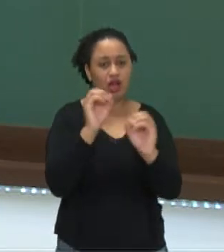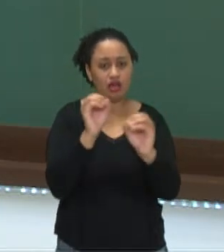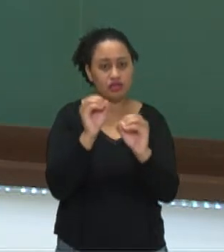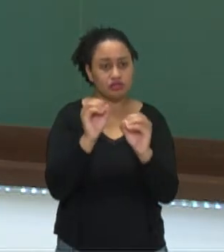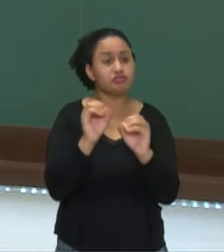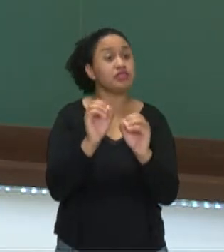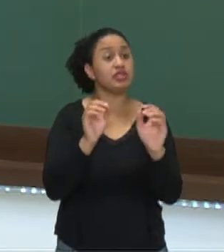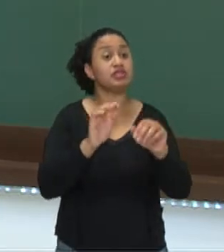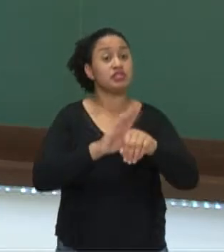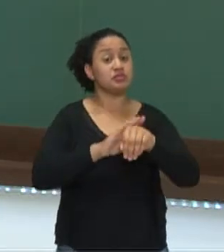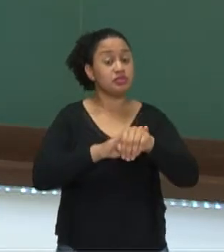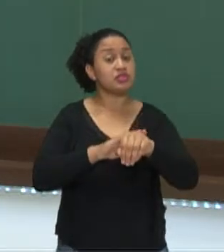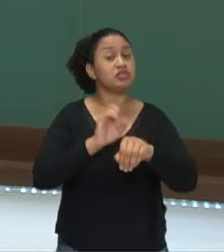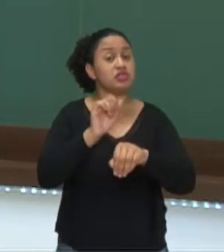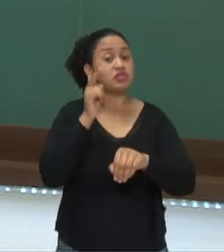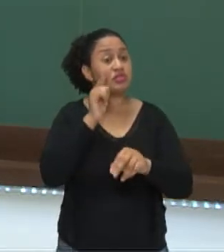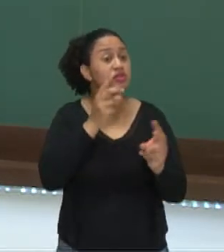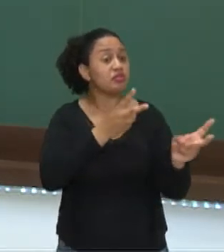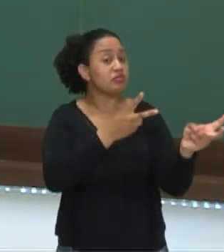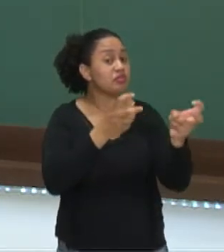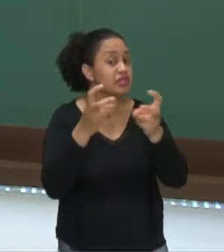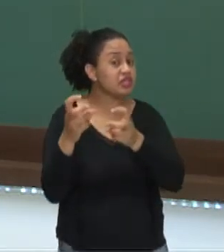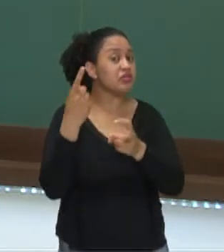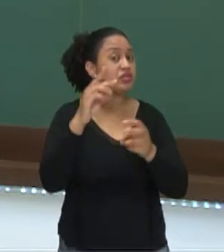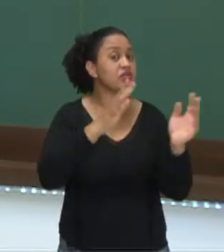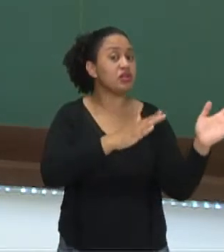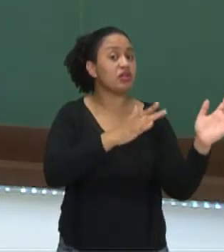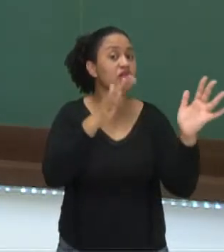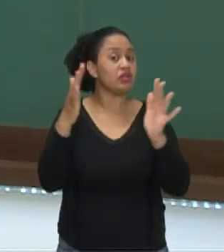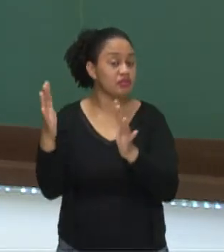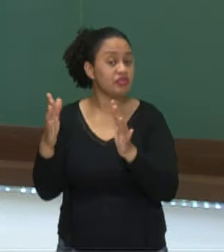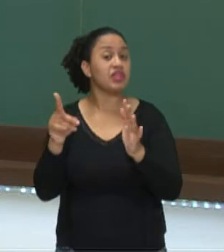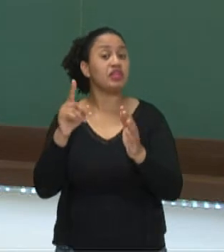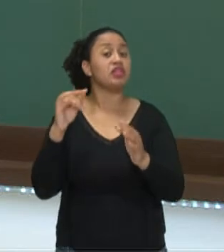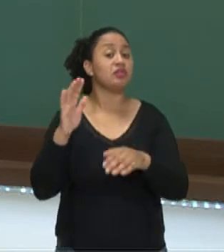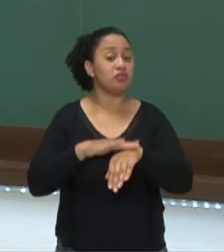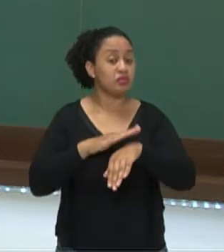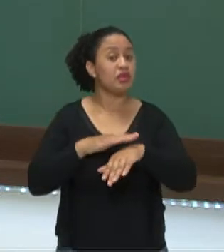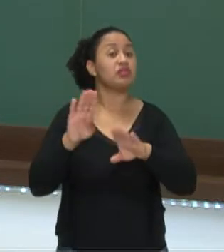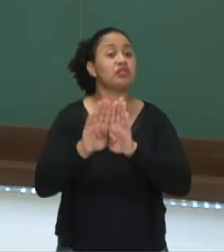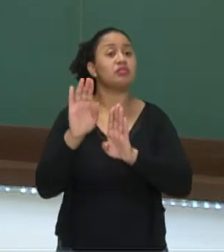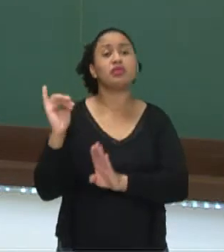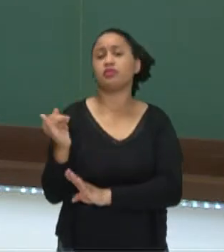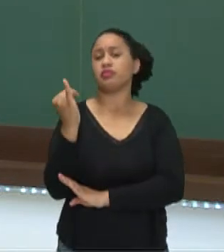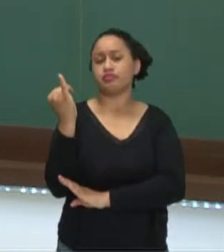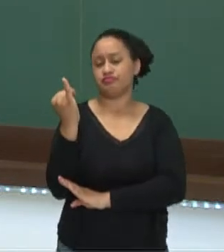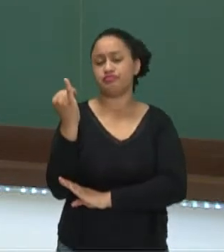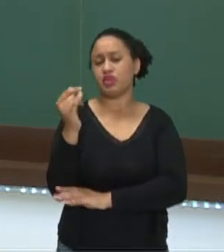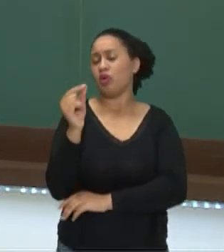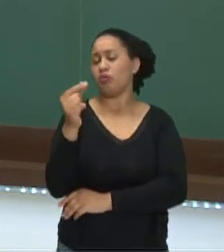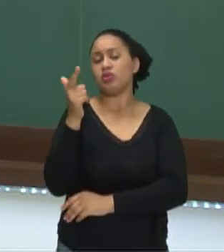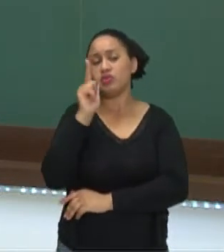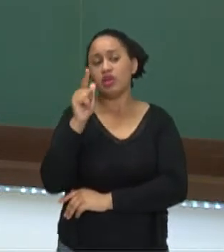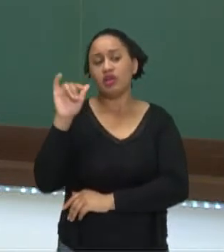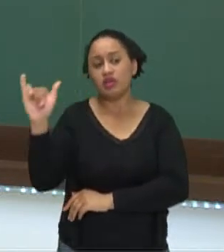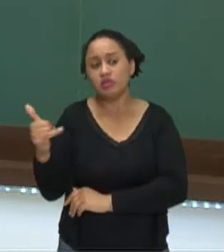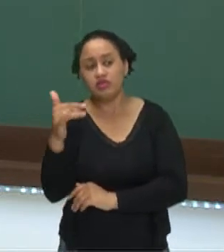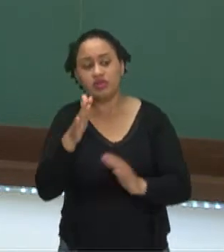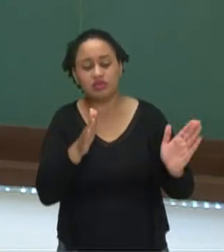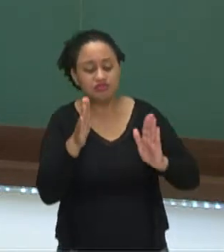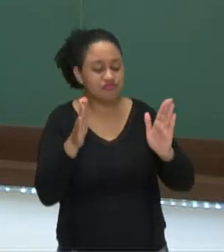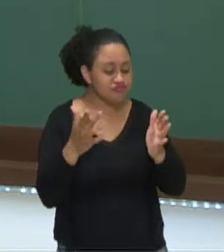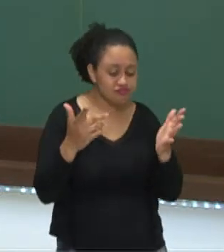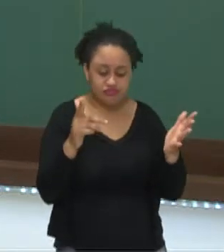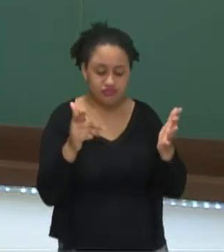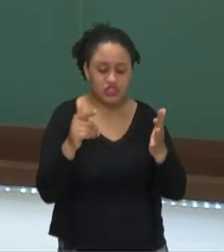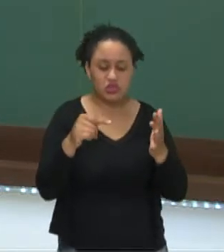Esses momentos, se você conseguiu perceber isso na sua rotina, esses momentos são importantes. Como você consegue aproveitar melhor esses tempos que